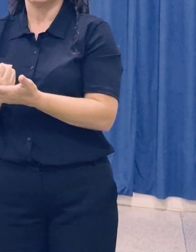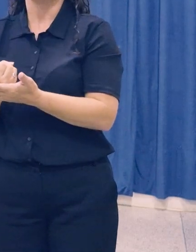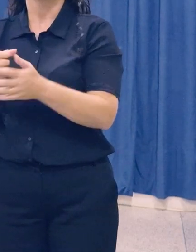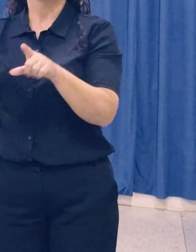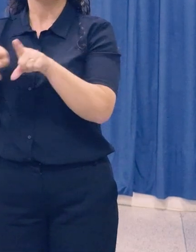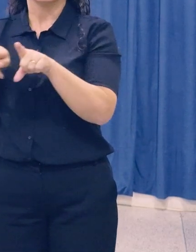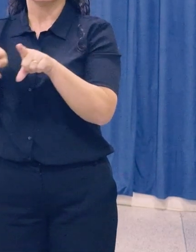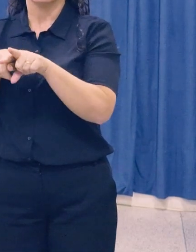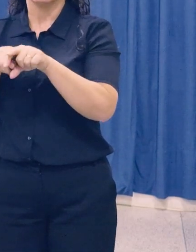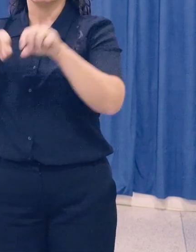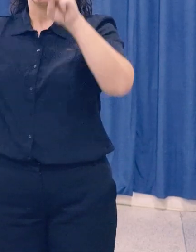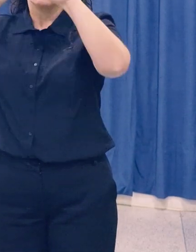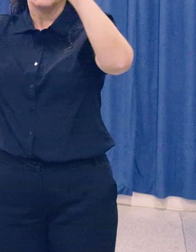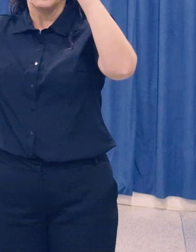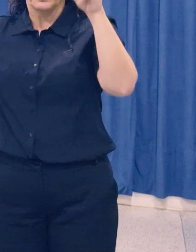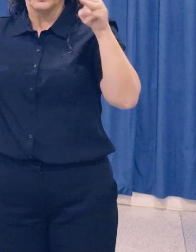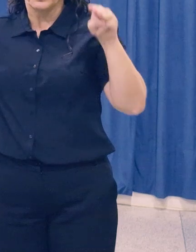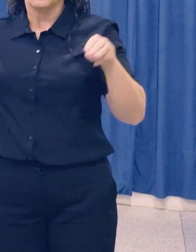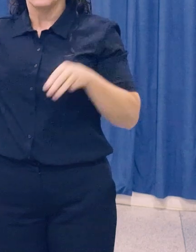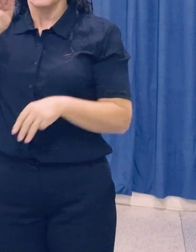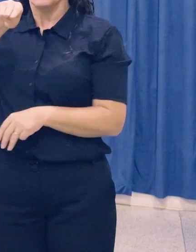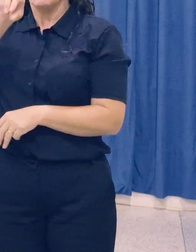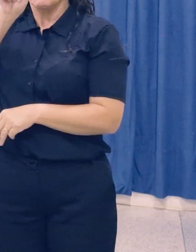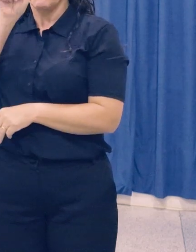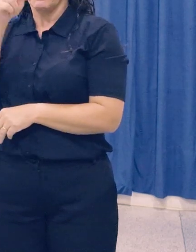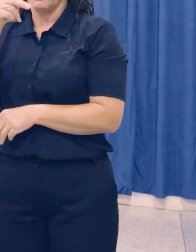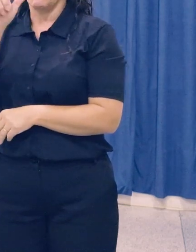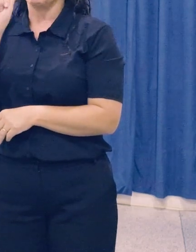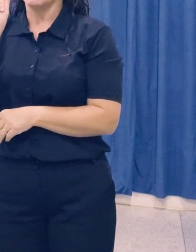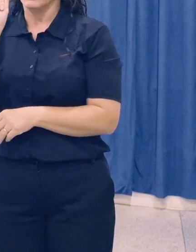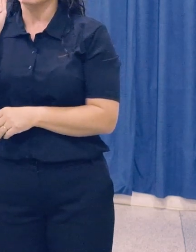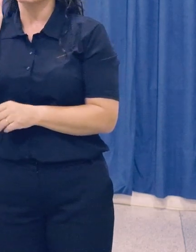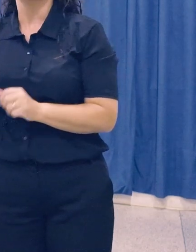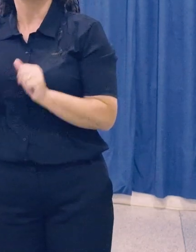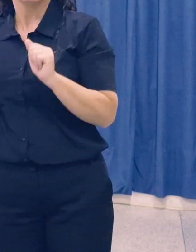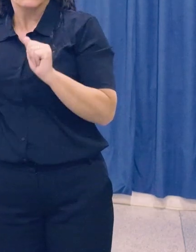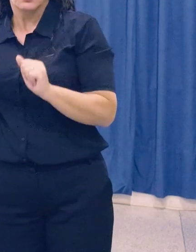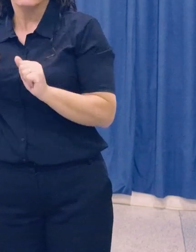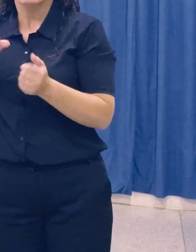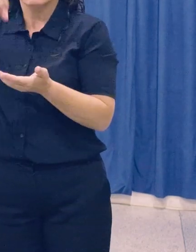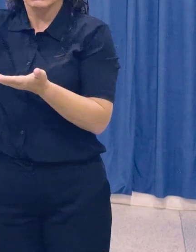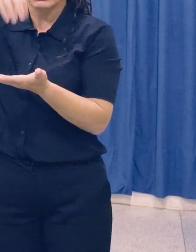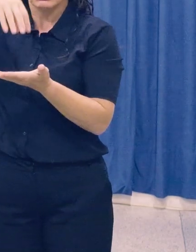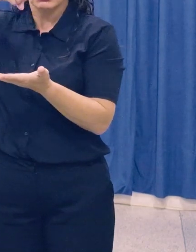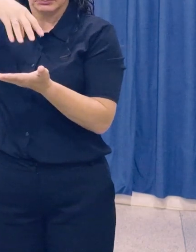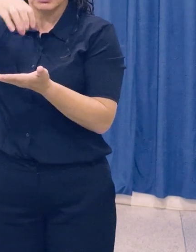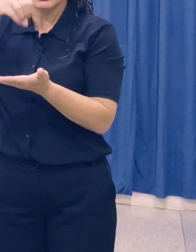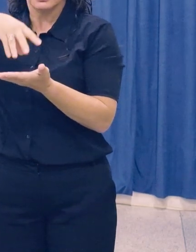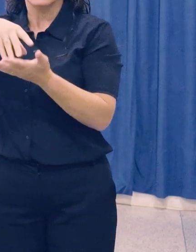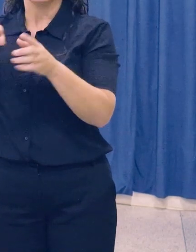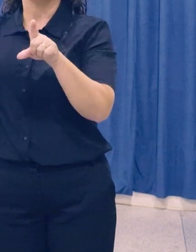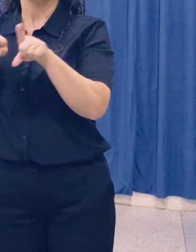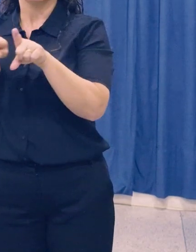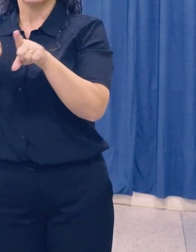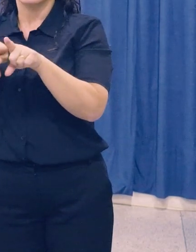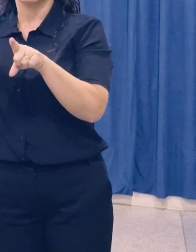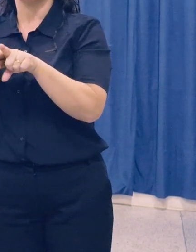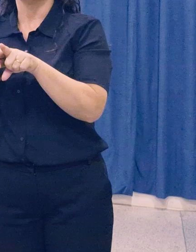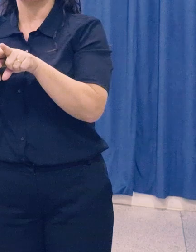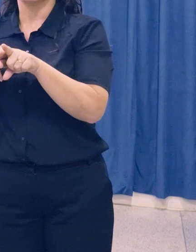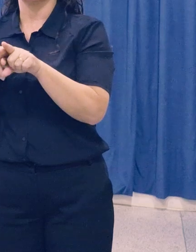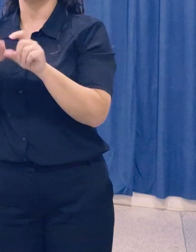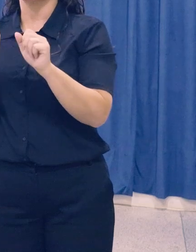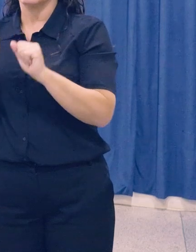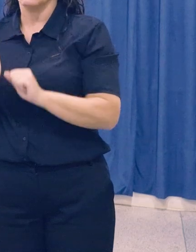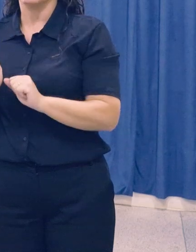e também o mapa. O mapa ele tem a opção de impressão e também